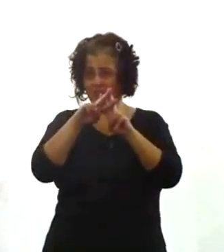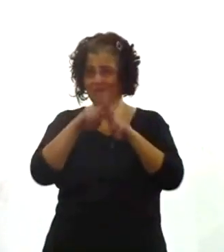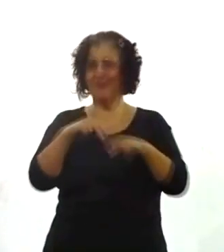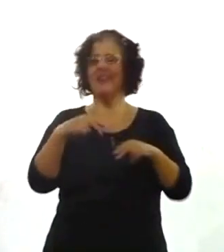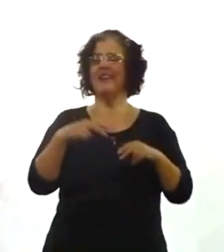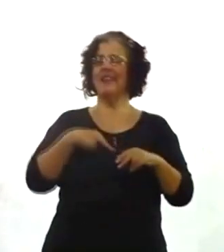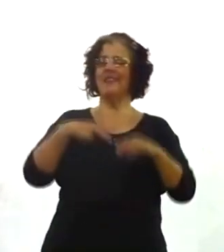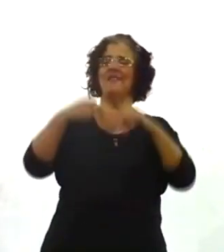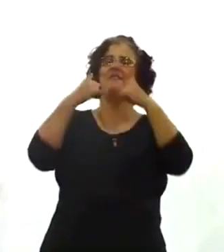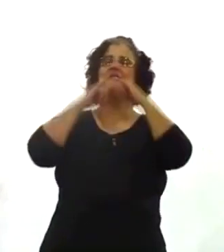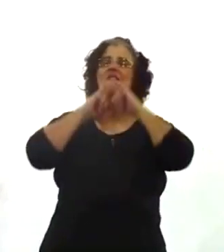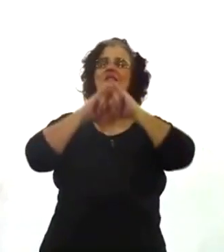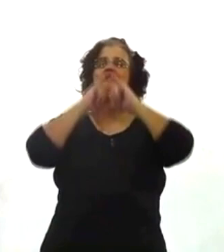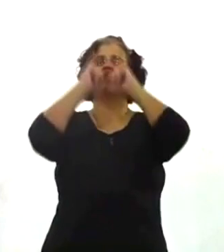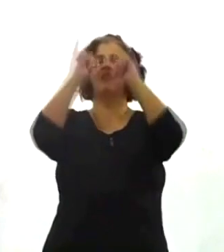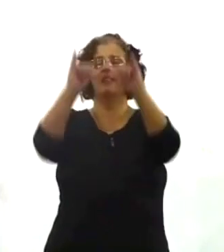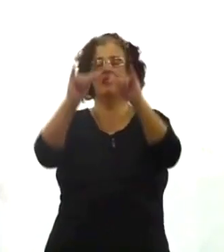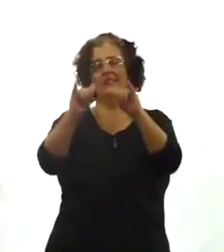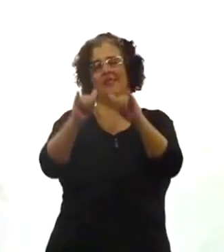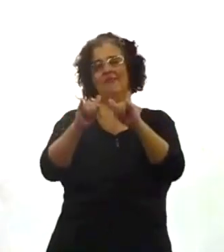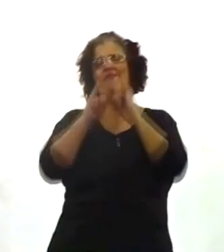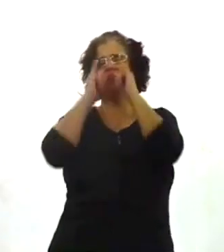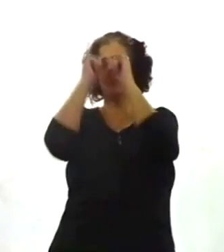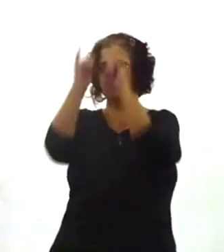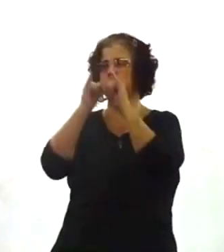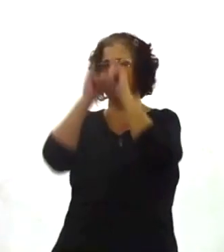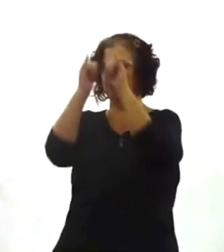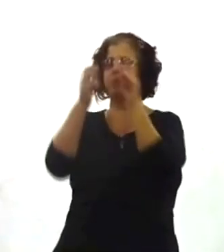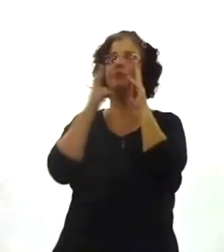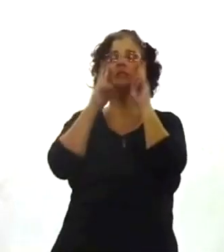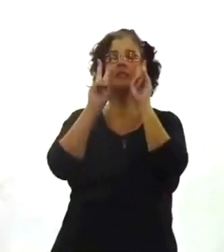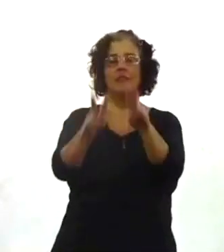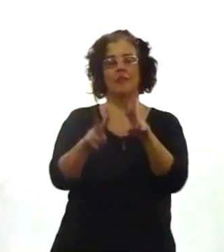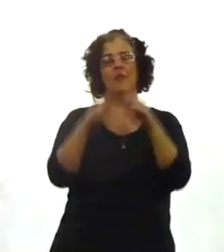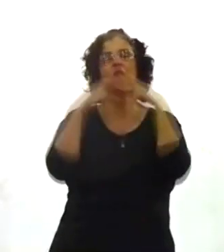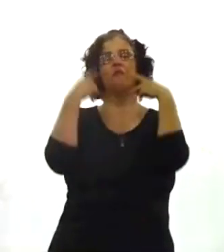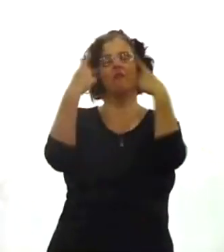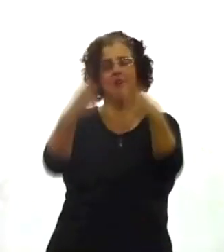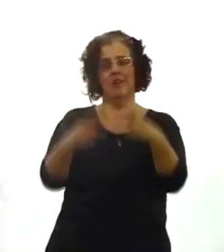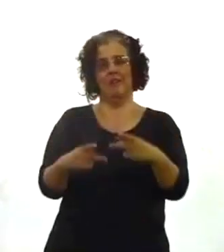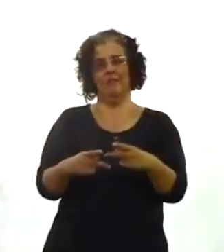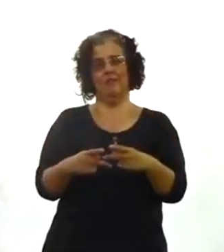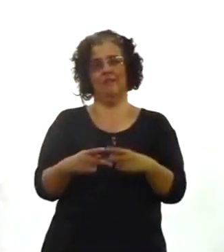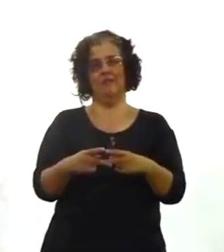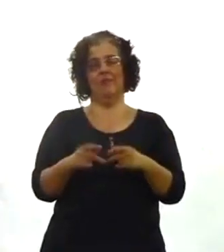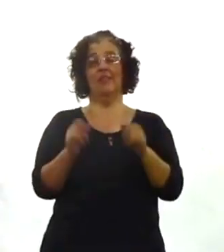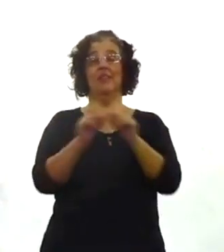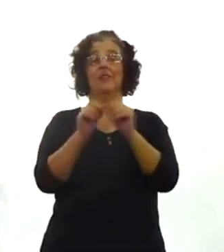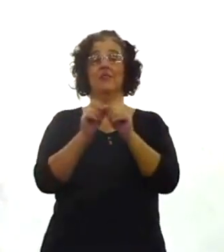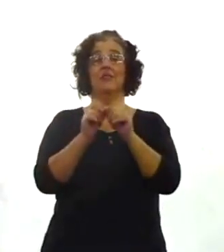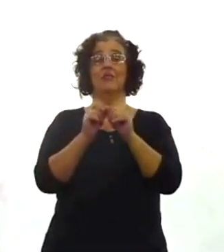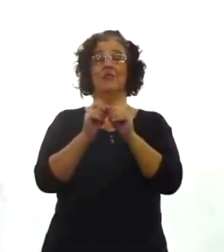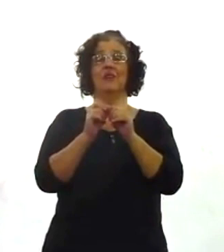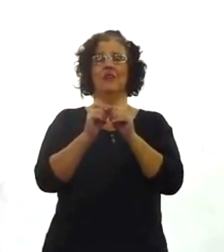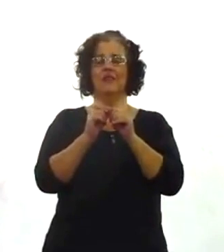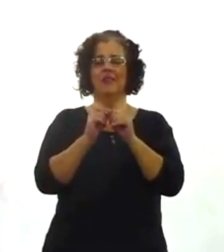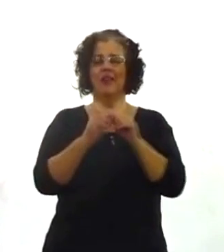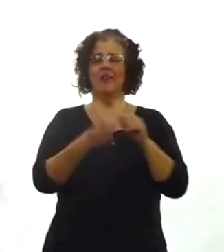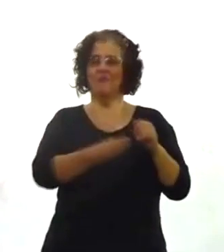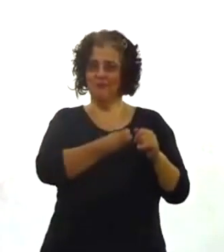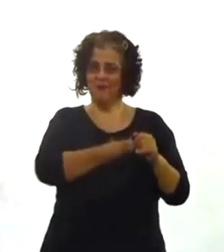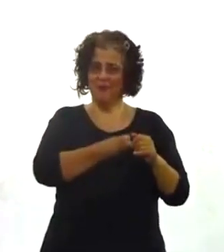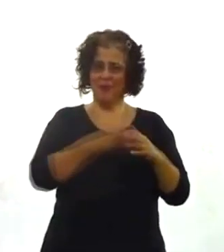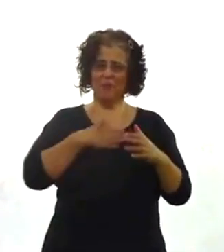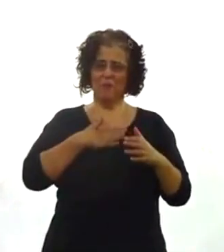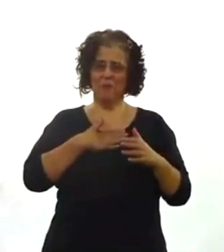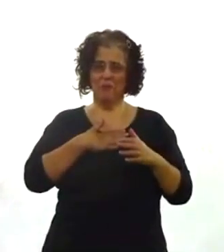e dá um testemunho, e isso tem feito da minha vida e da expectativa que eu tenho